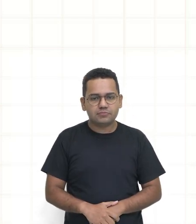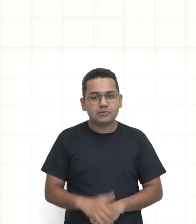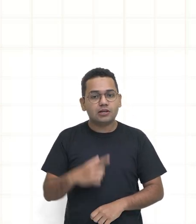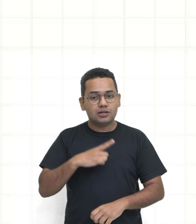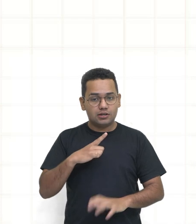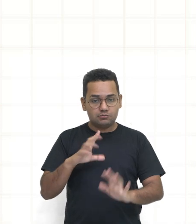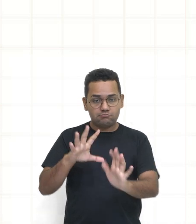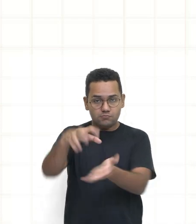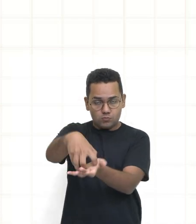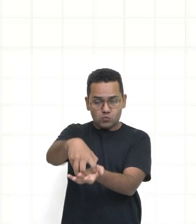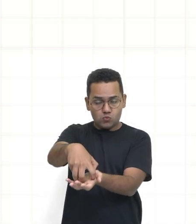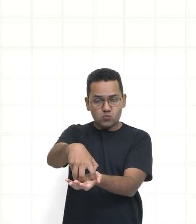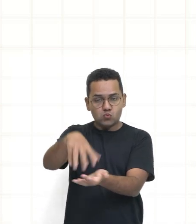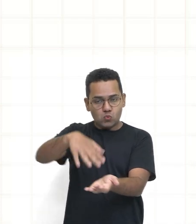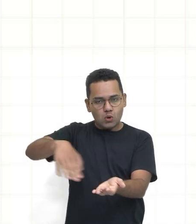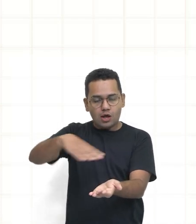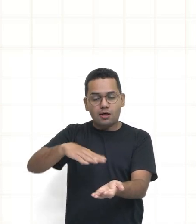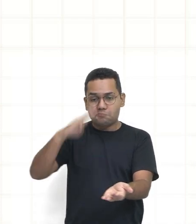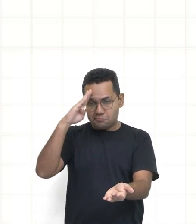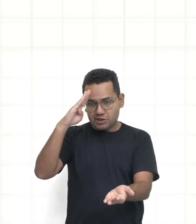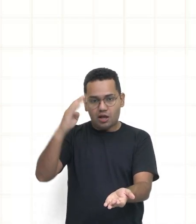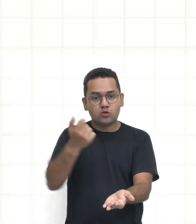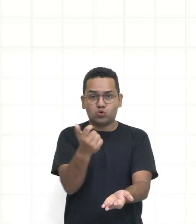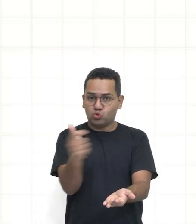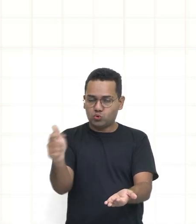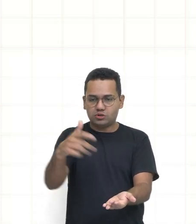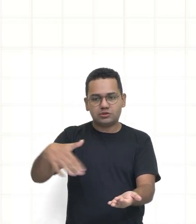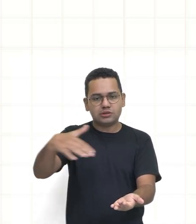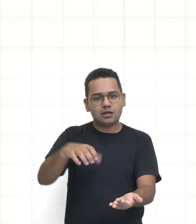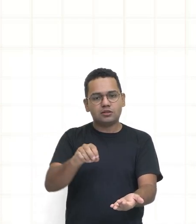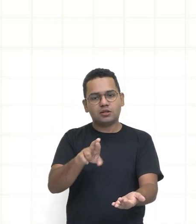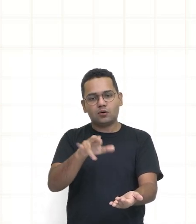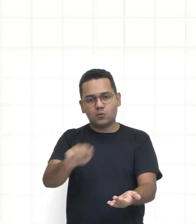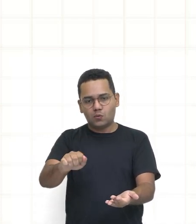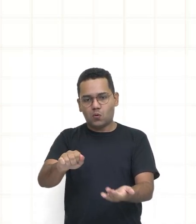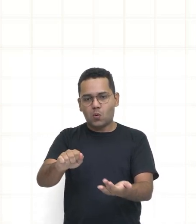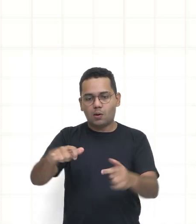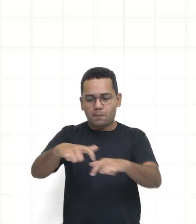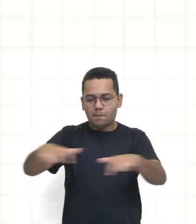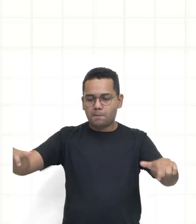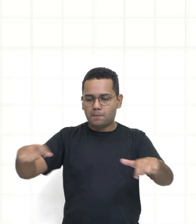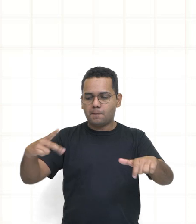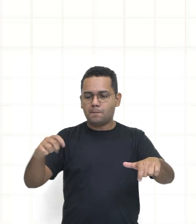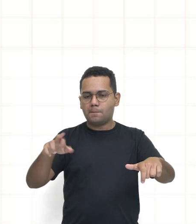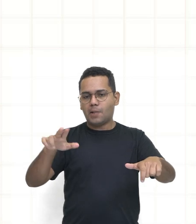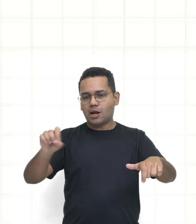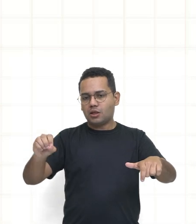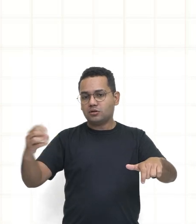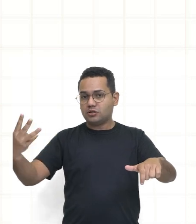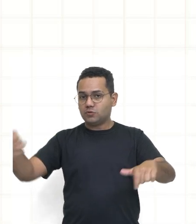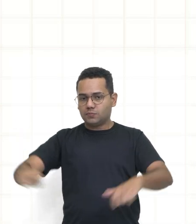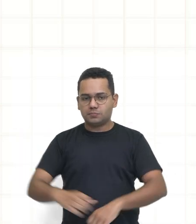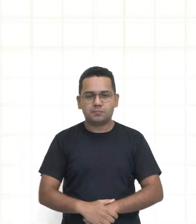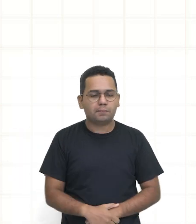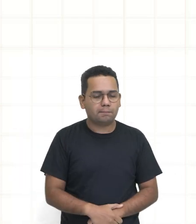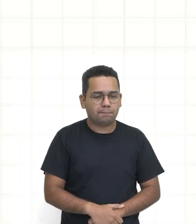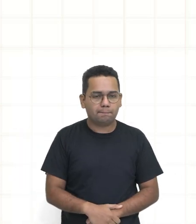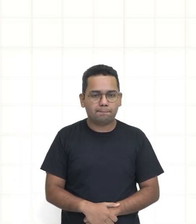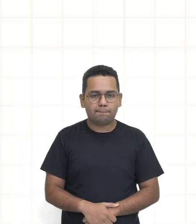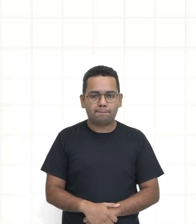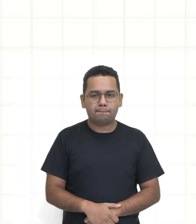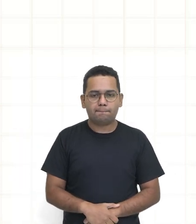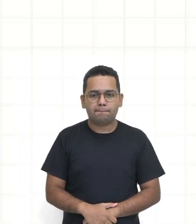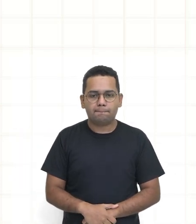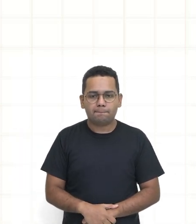zona desmilitarizada da Coreia, ao longo do paralelo 38, separação das duas Coreias.